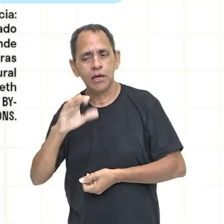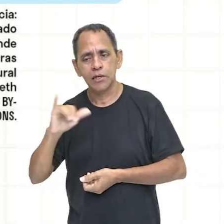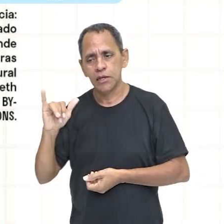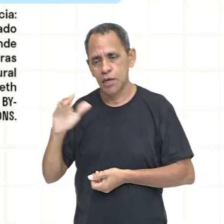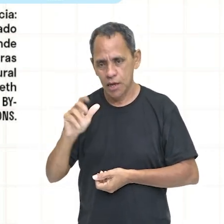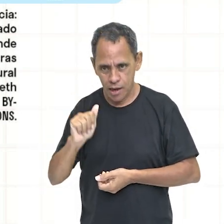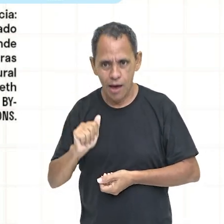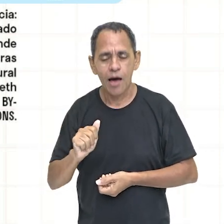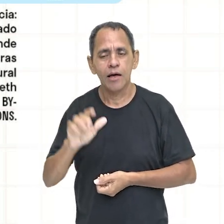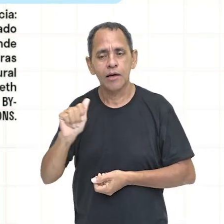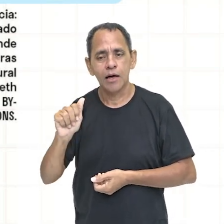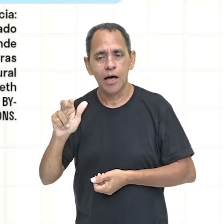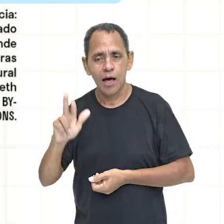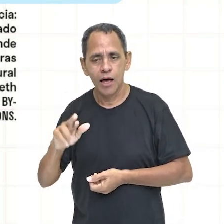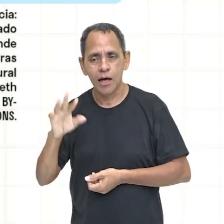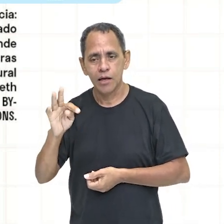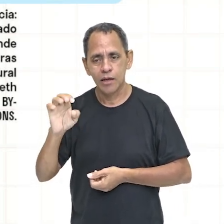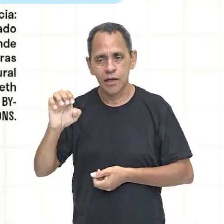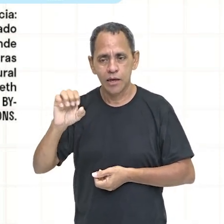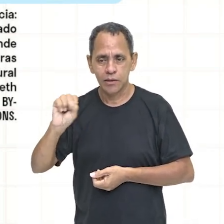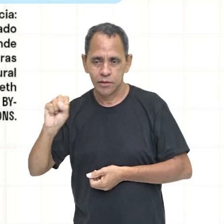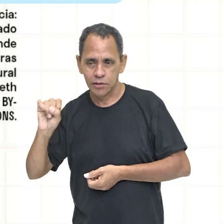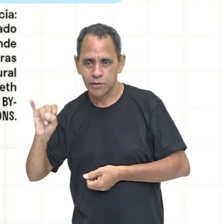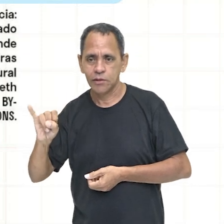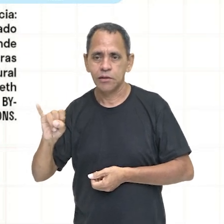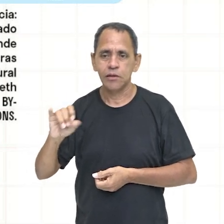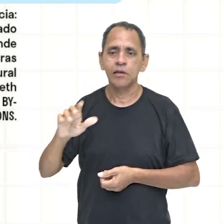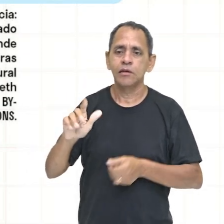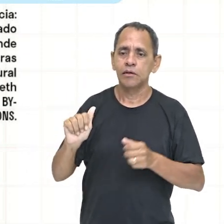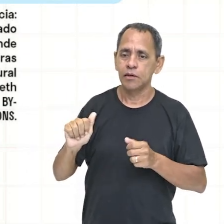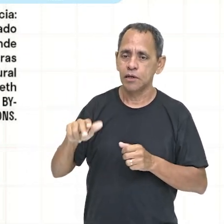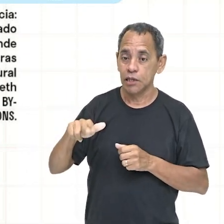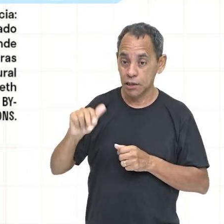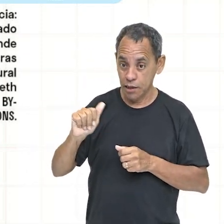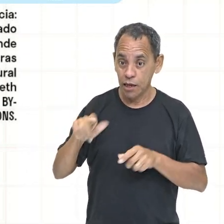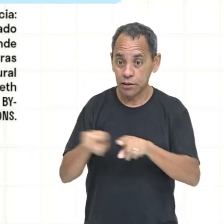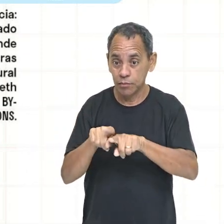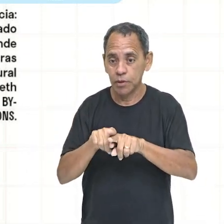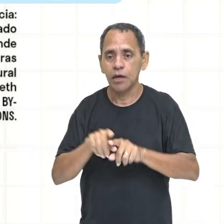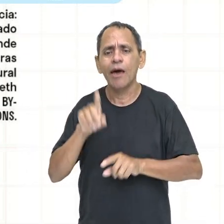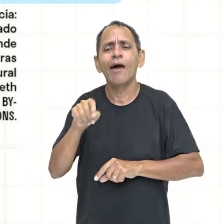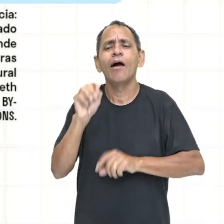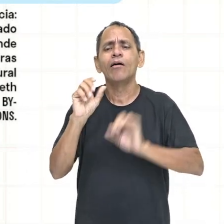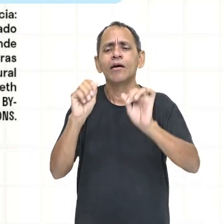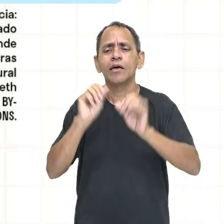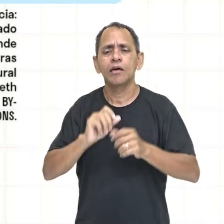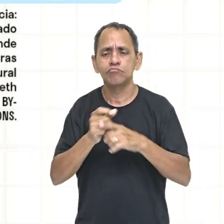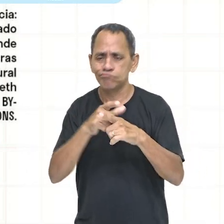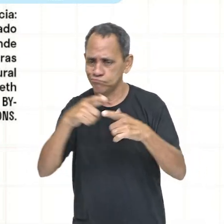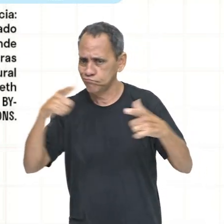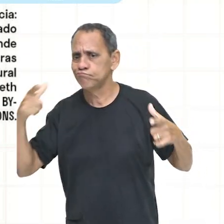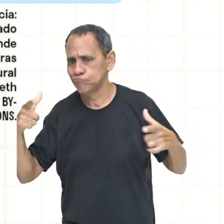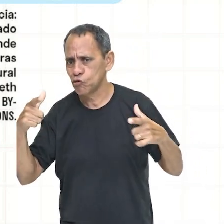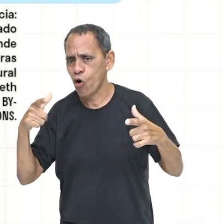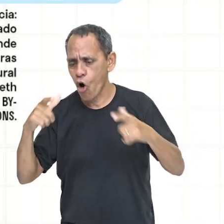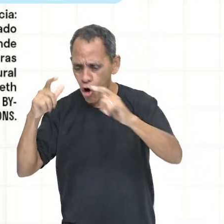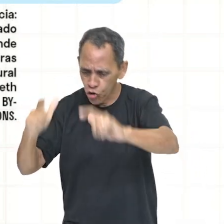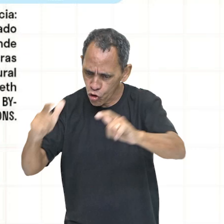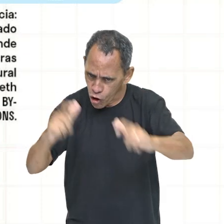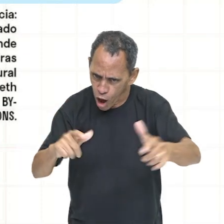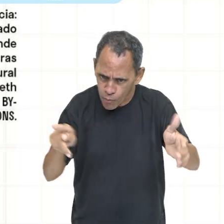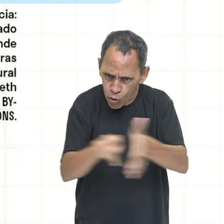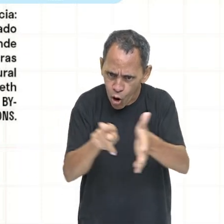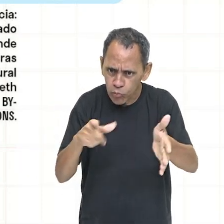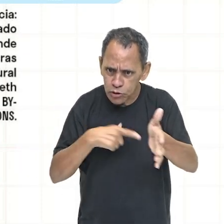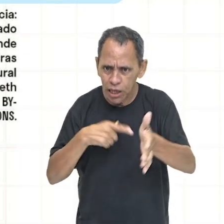Artesiana, não é isso? A Grande Bacia Artesiana, gente, é um dos maiores aquíferos do